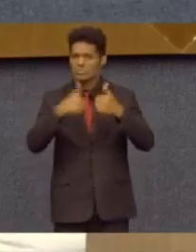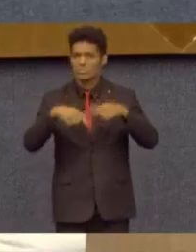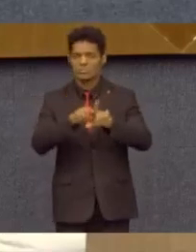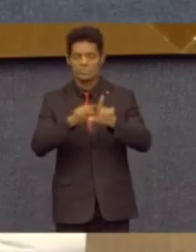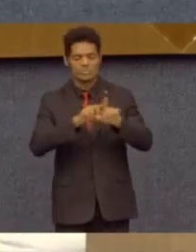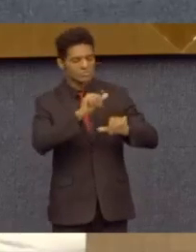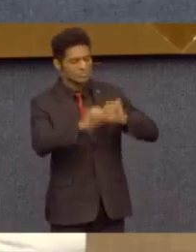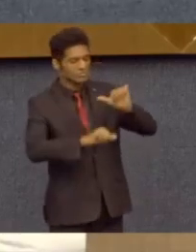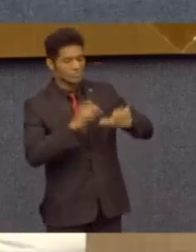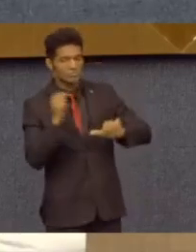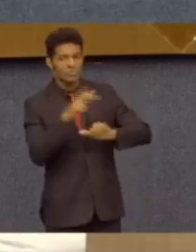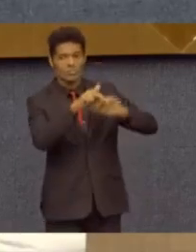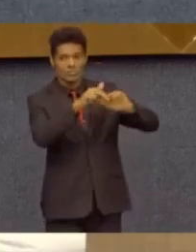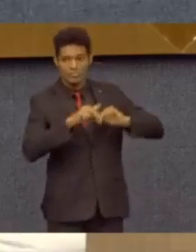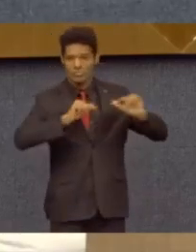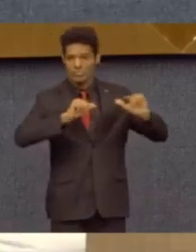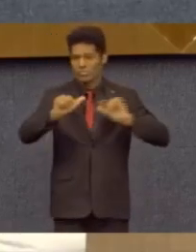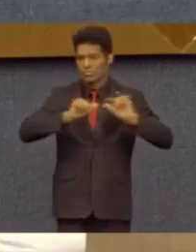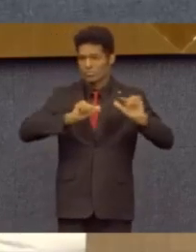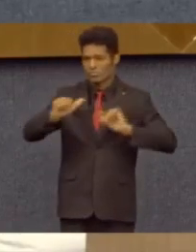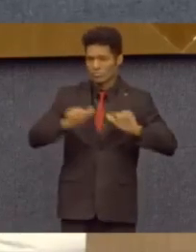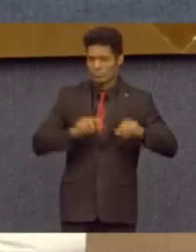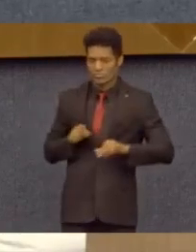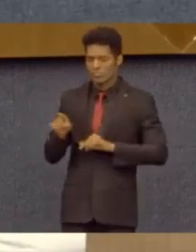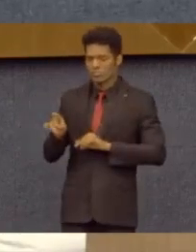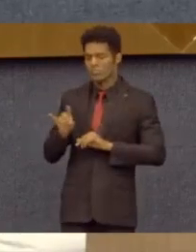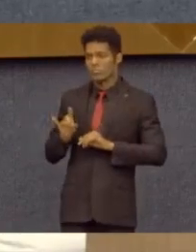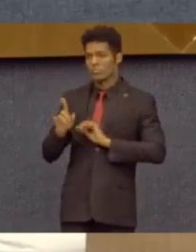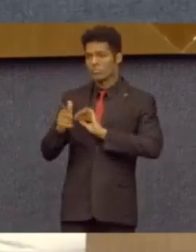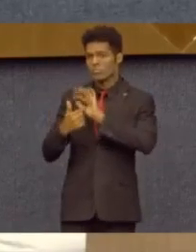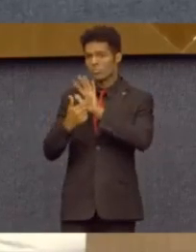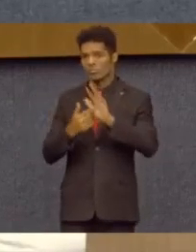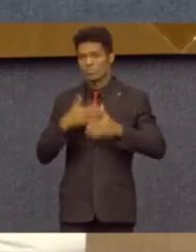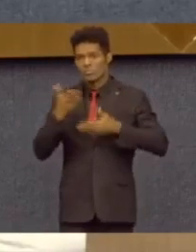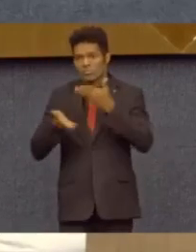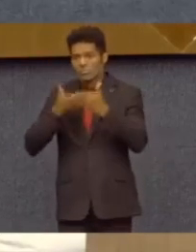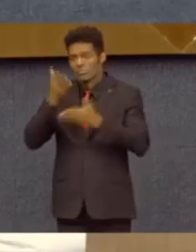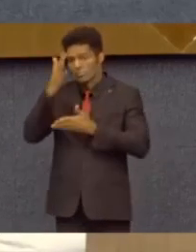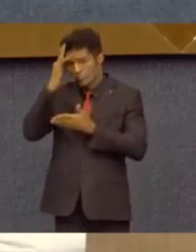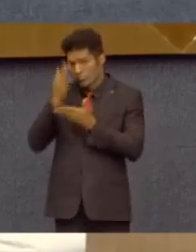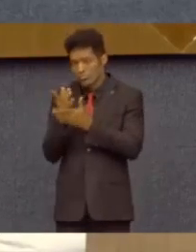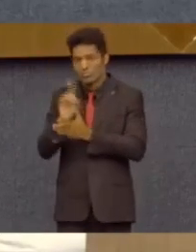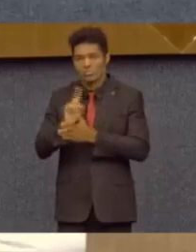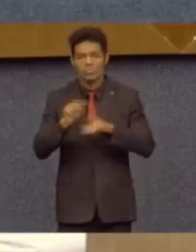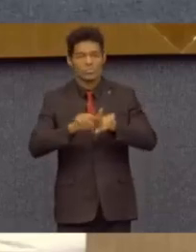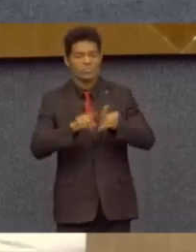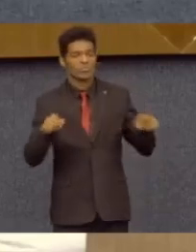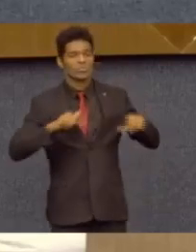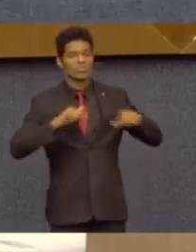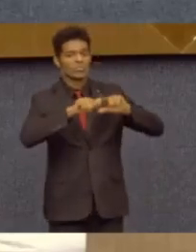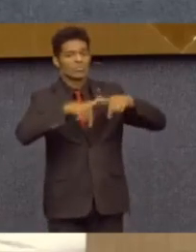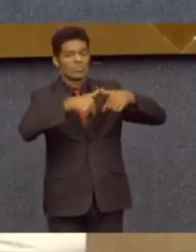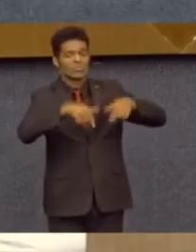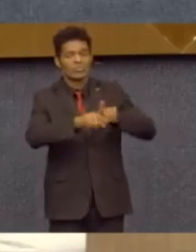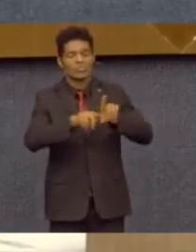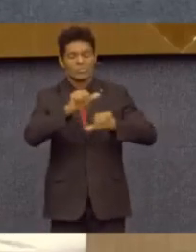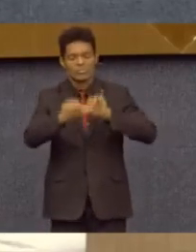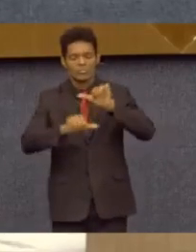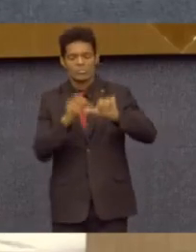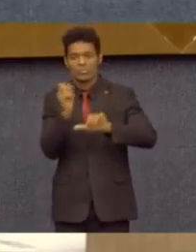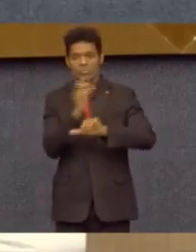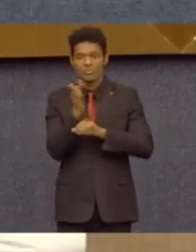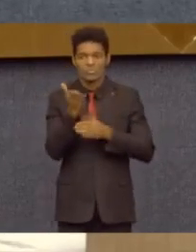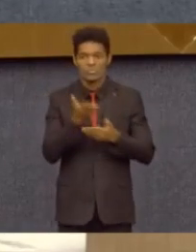sua dedicação, ele não só promove a fé, mas também atua como agente de mudança,